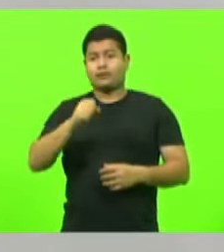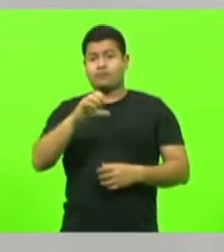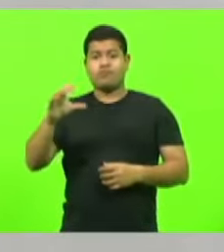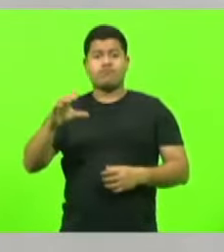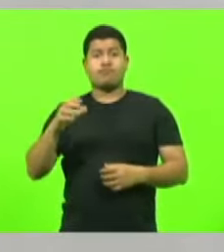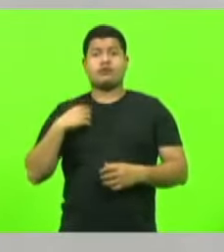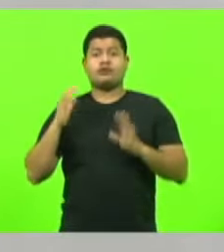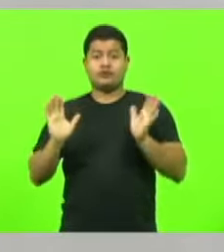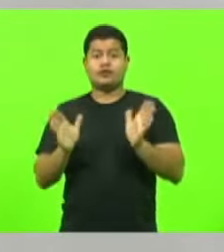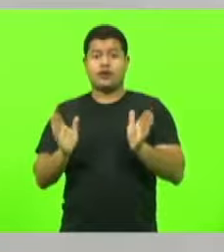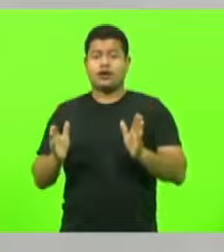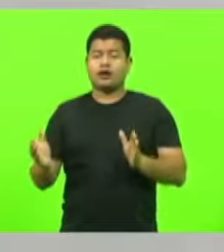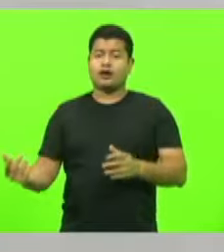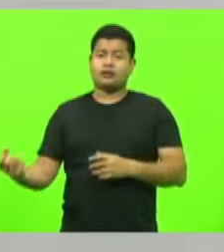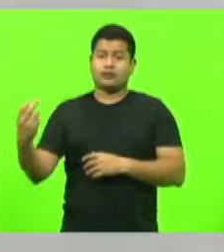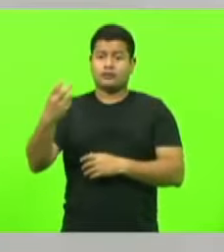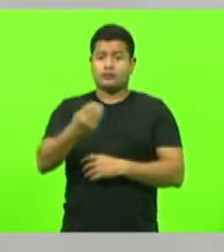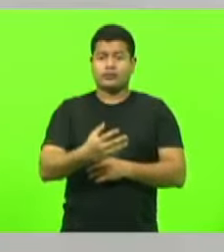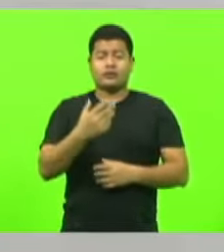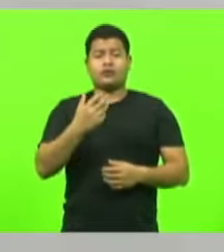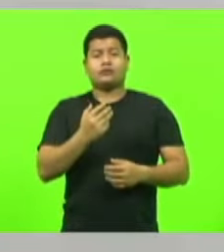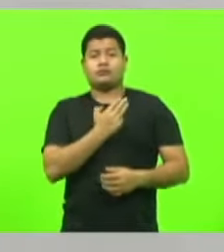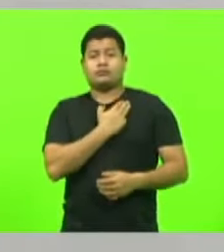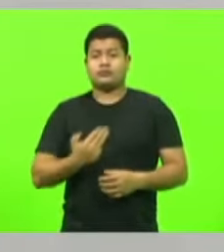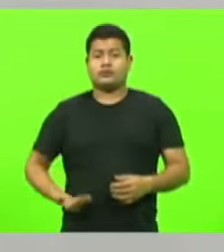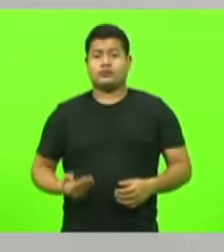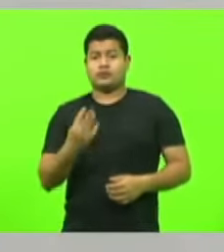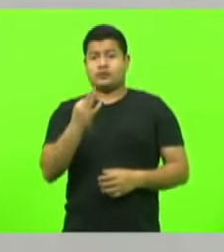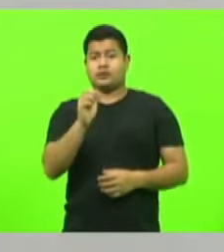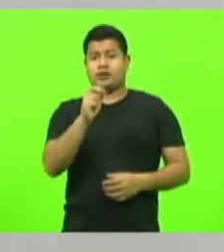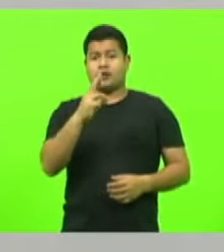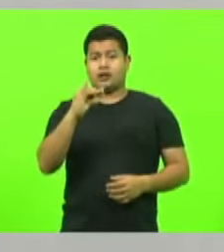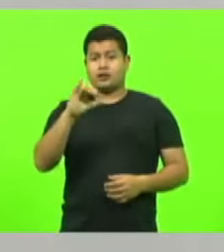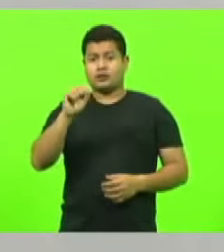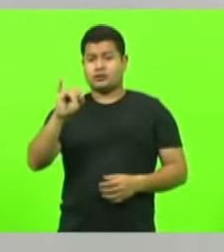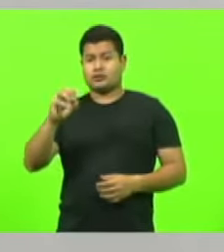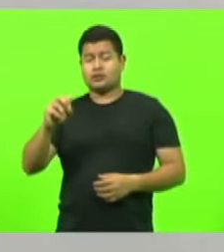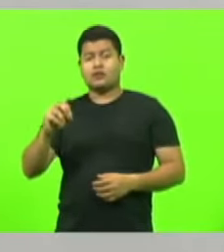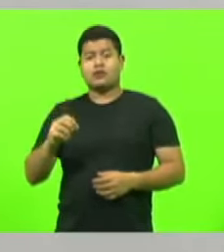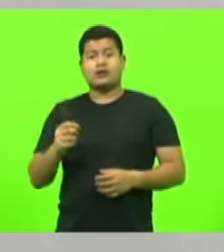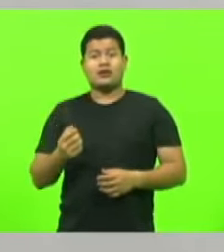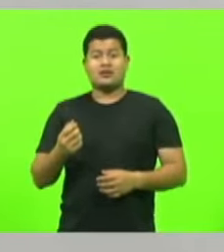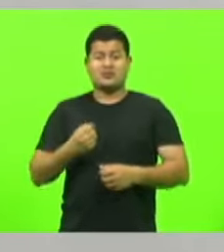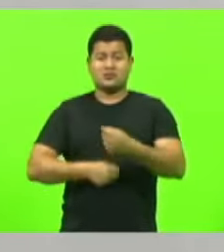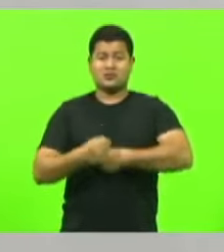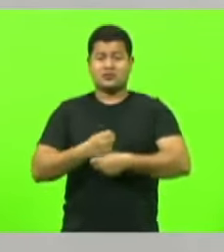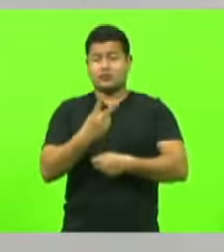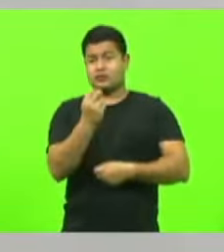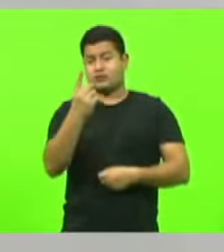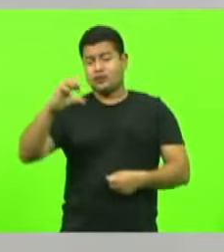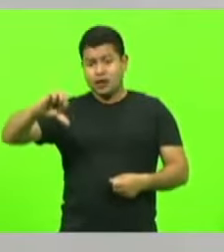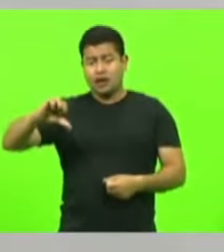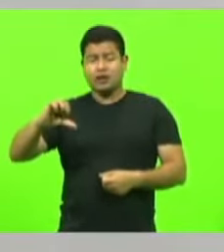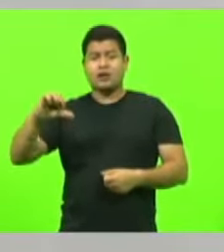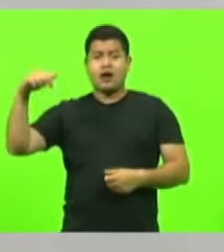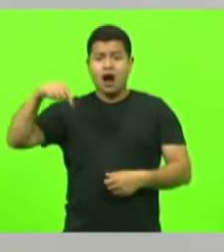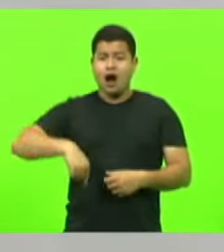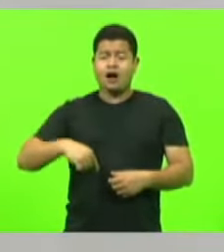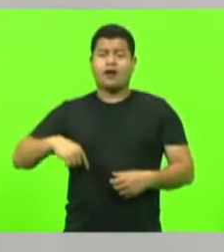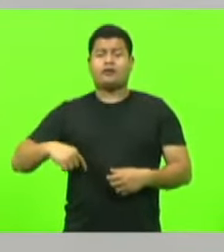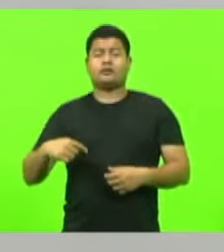ministro Tarcísio, em 2019, foi dito isso em Itajaí, por nós, deputados estaduais, e corroborado por